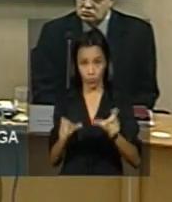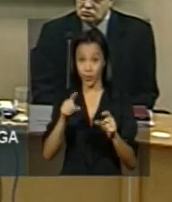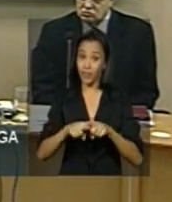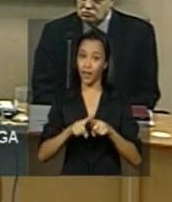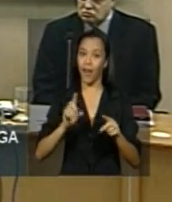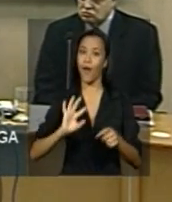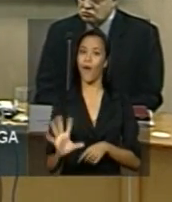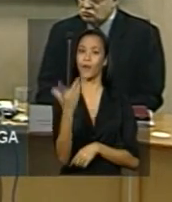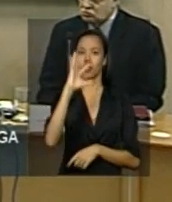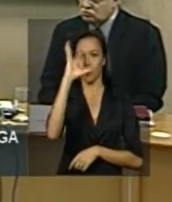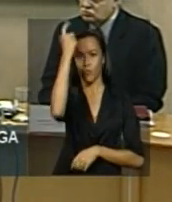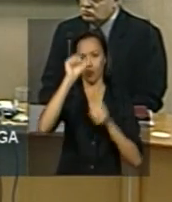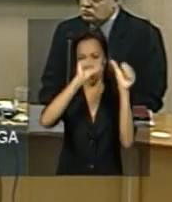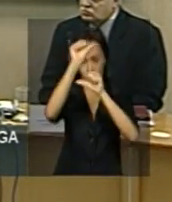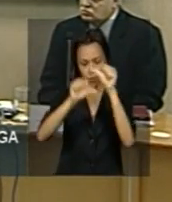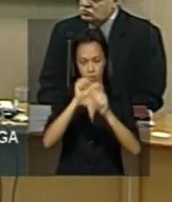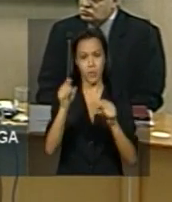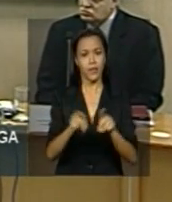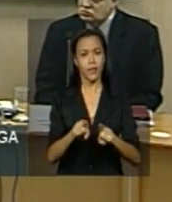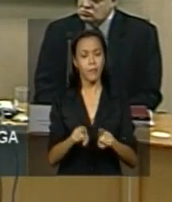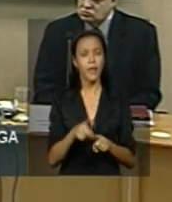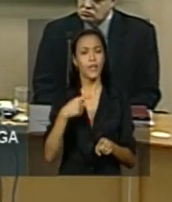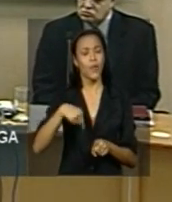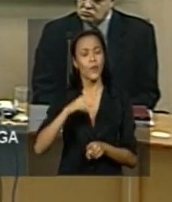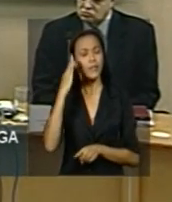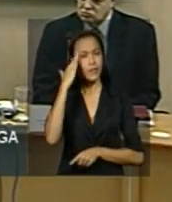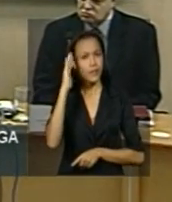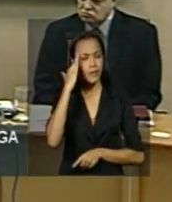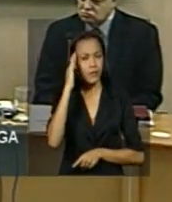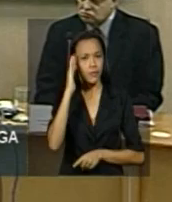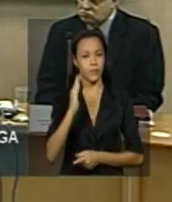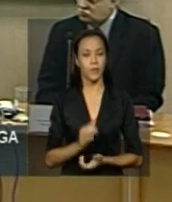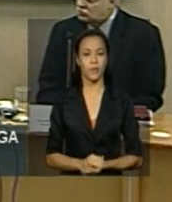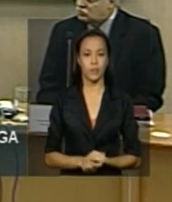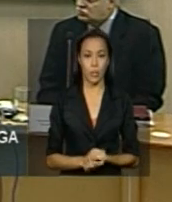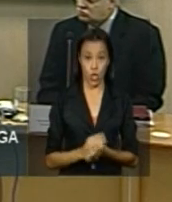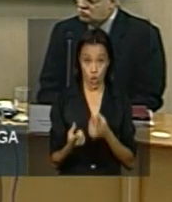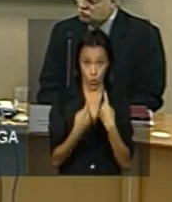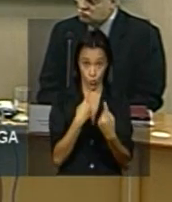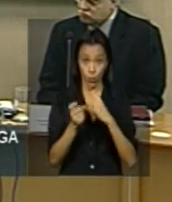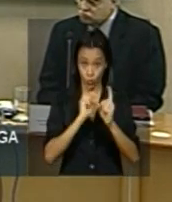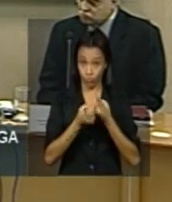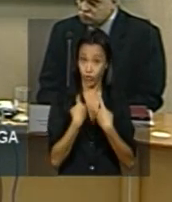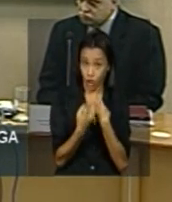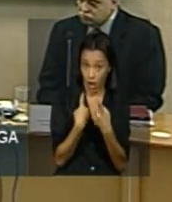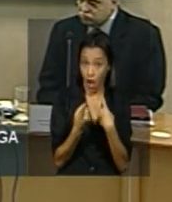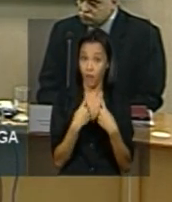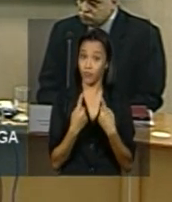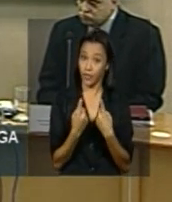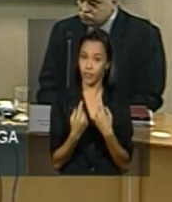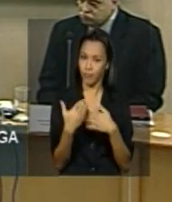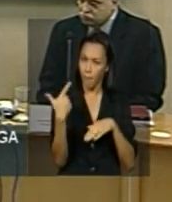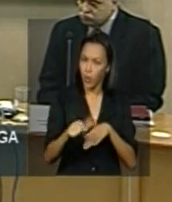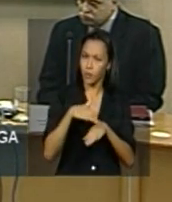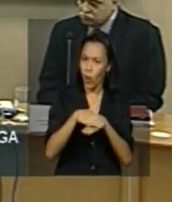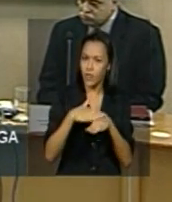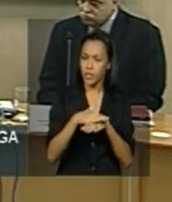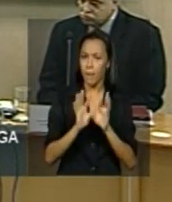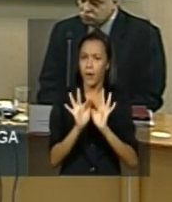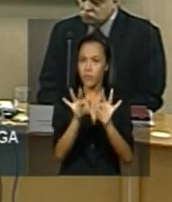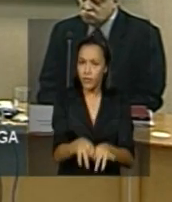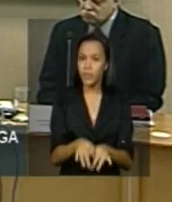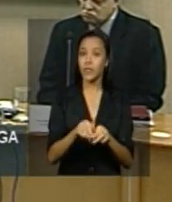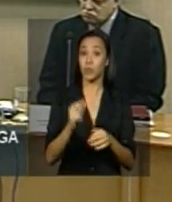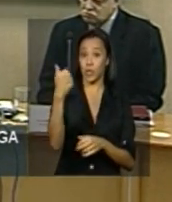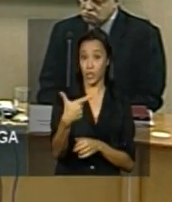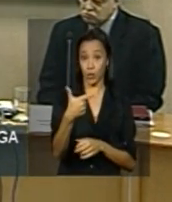ah na nossa lista também de entendimentos o avanço do do Diálogo que eu espero que a gente conclua esse ano ainda a respeito da segunda fase